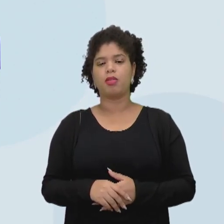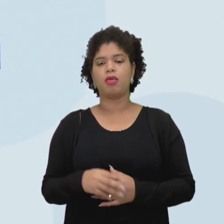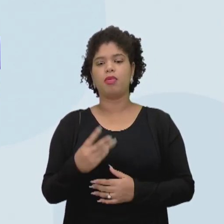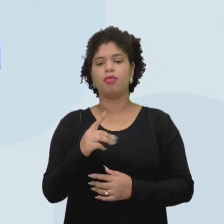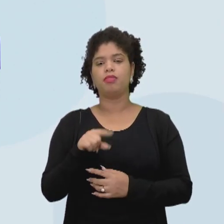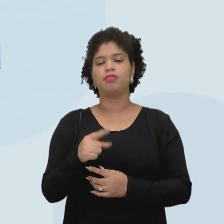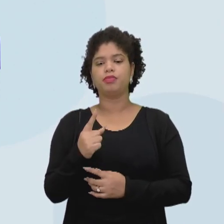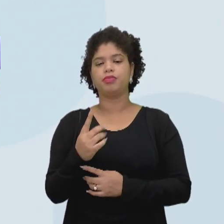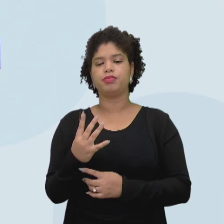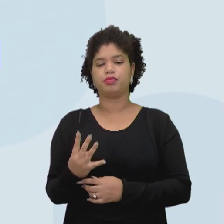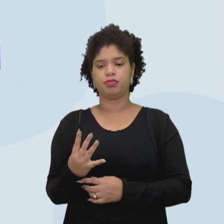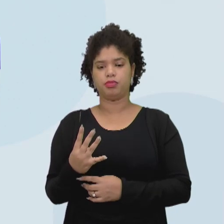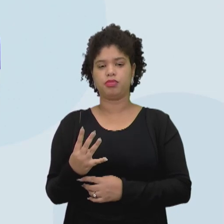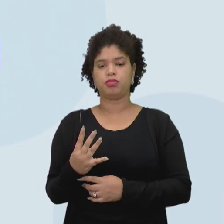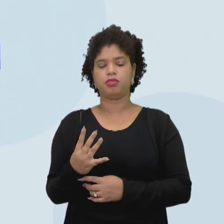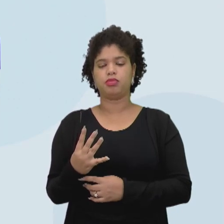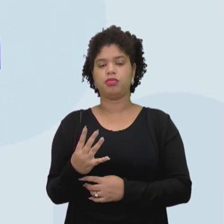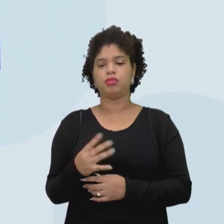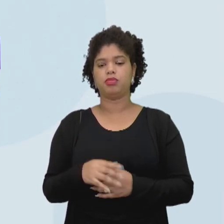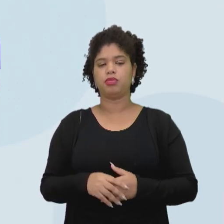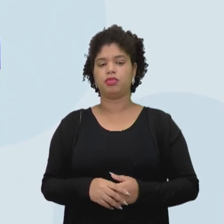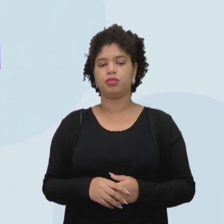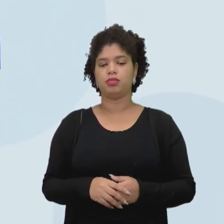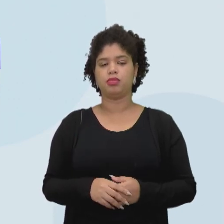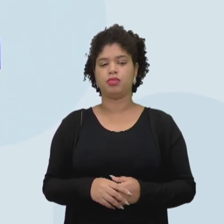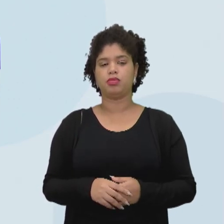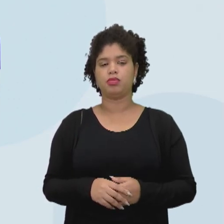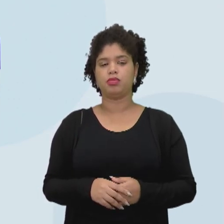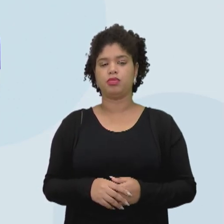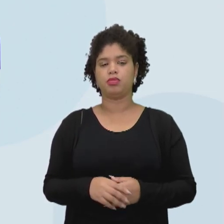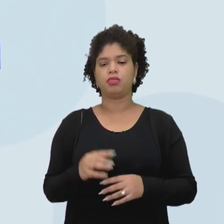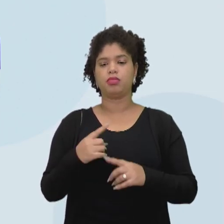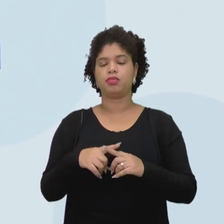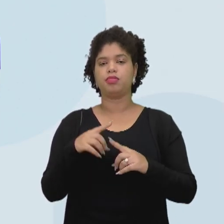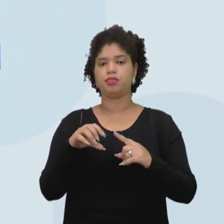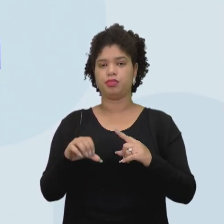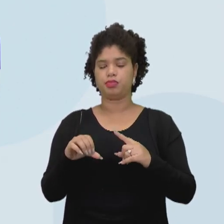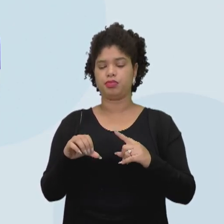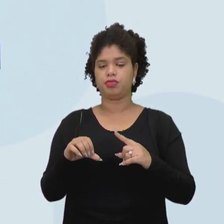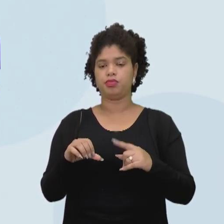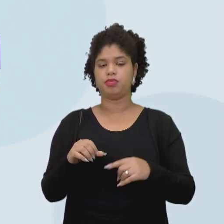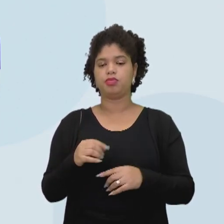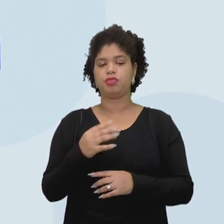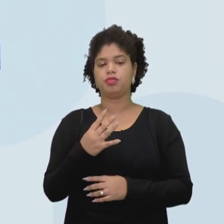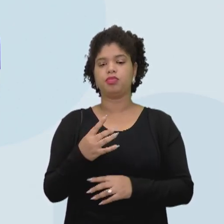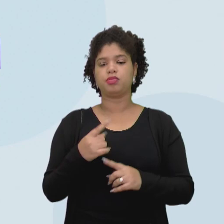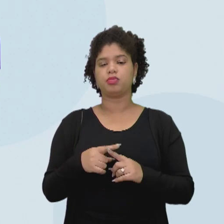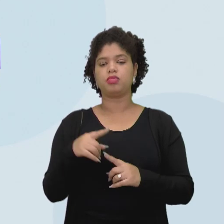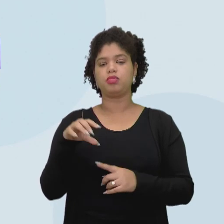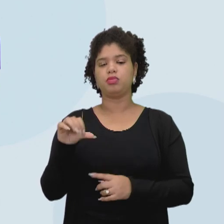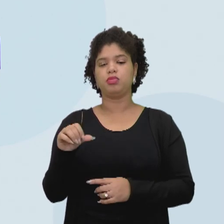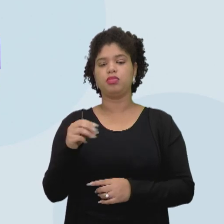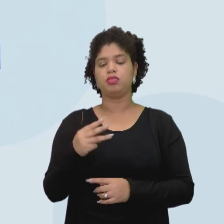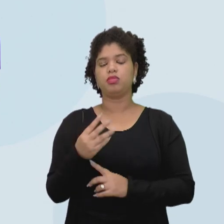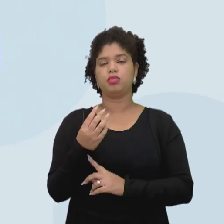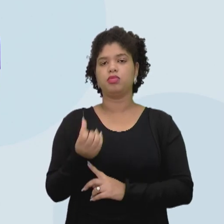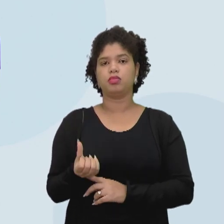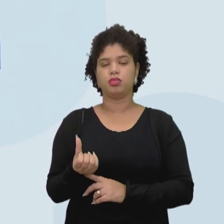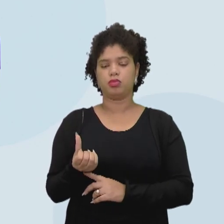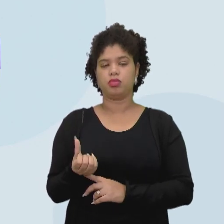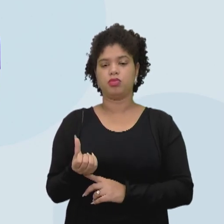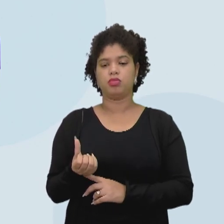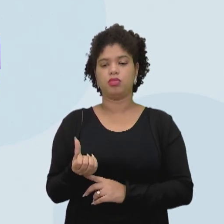fazer 3,14 vezes 9. 4 vezes 9,